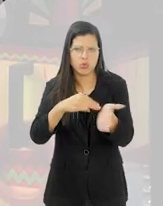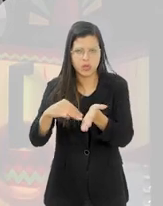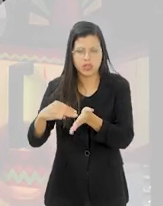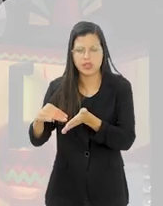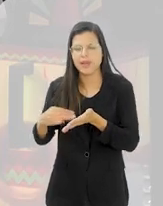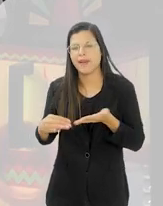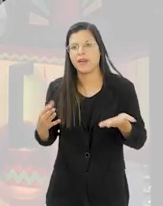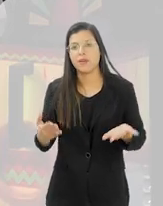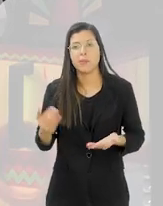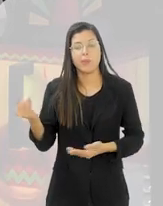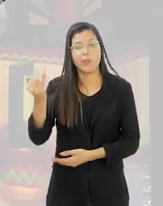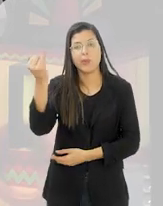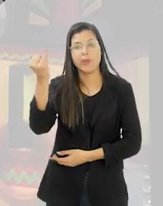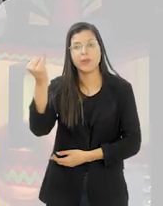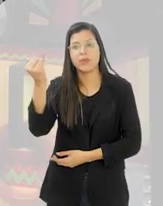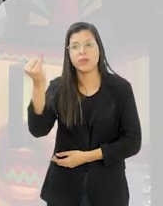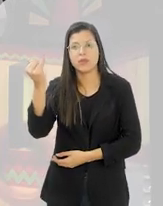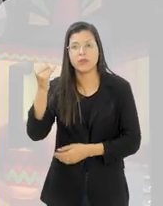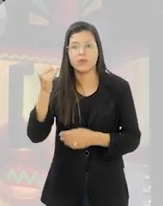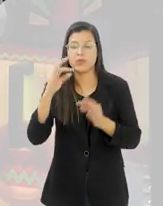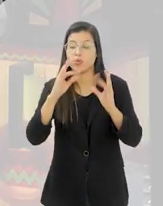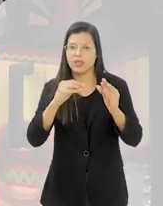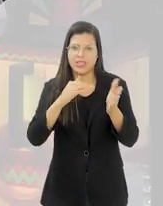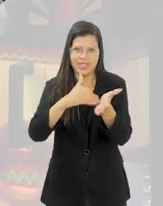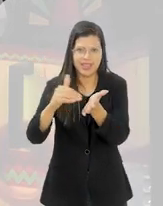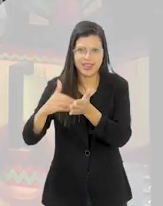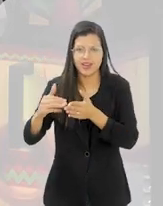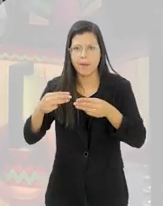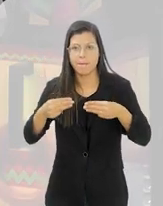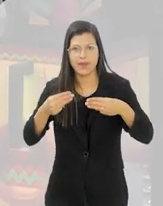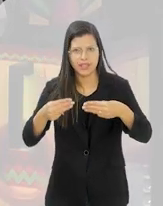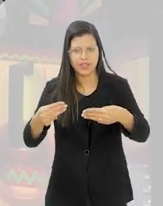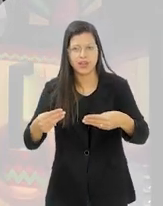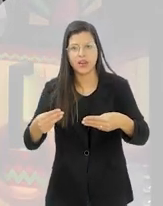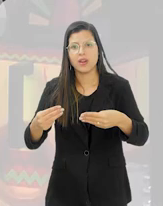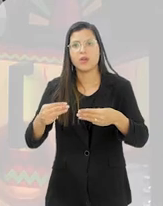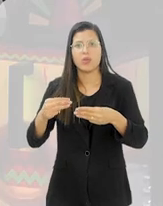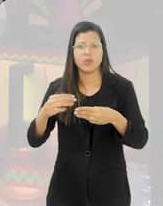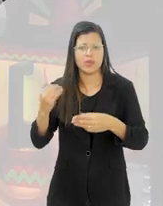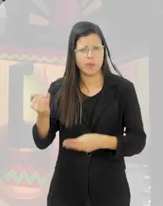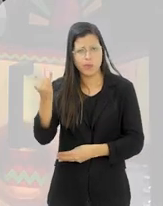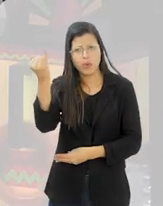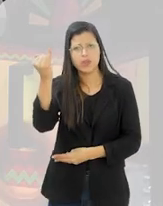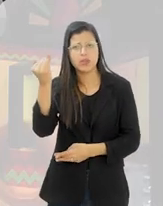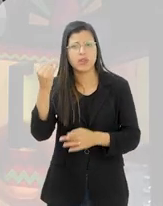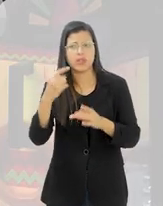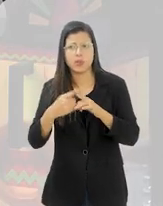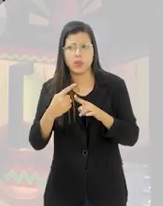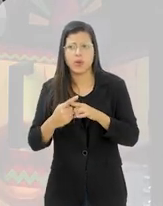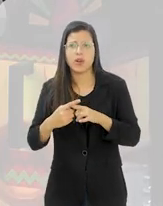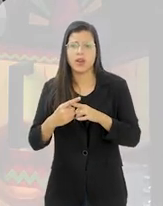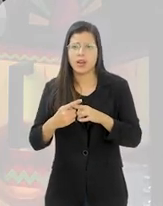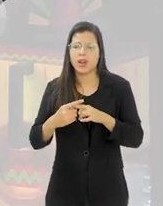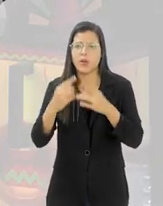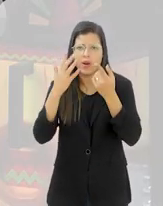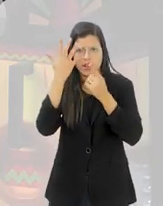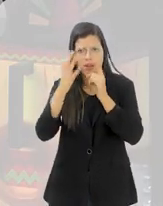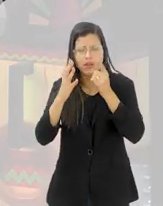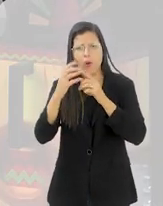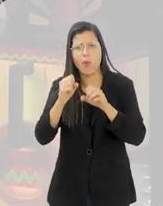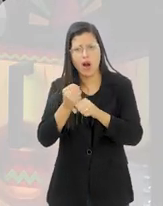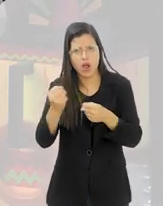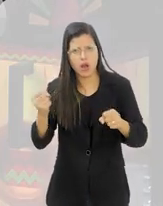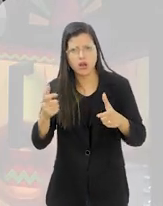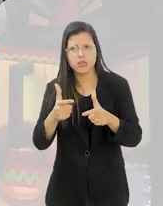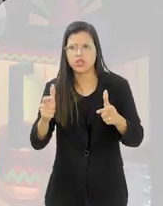no ministério. E isso é importante, porque o carnaval não é só do Rio. Tudo bem, o nosso é o maior, mas é pelo Brasil fora, né? E é isso, o nosso projeto não é